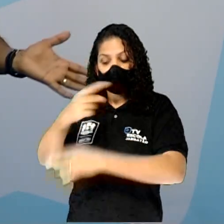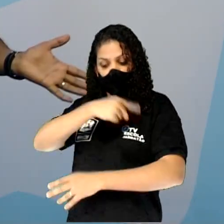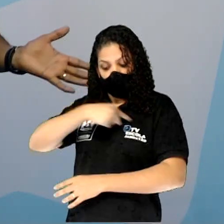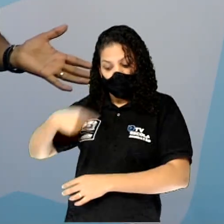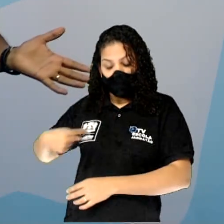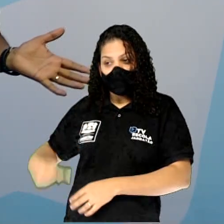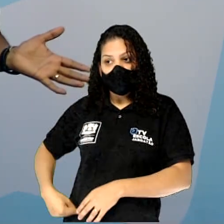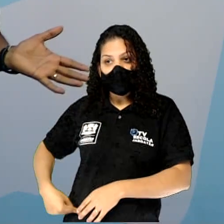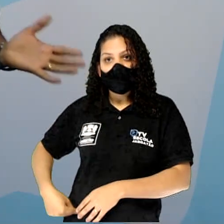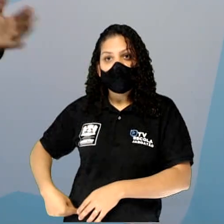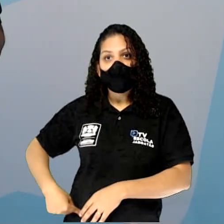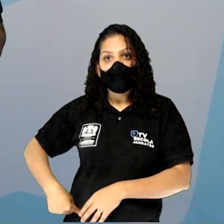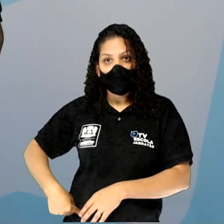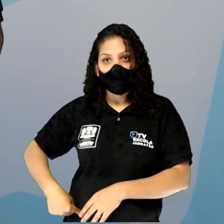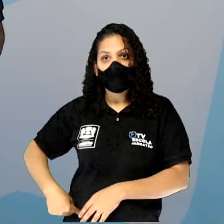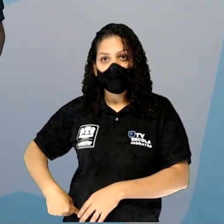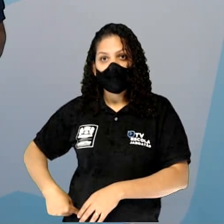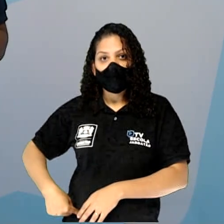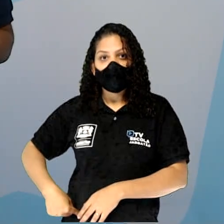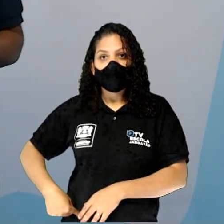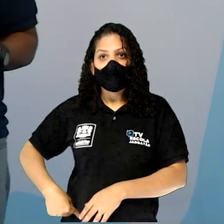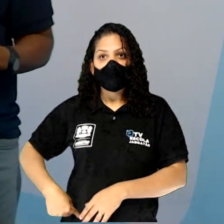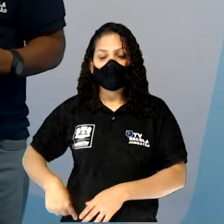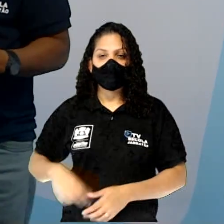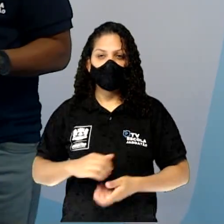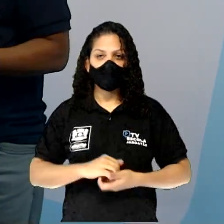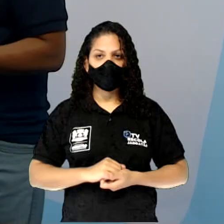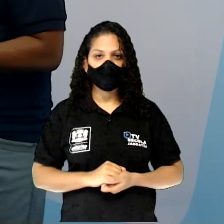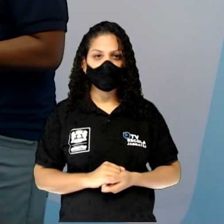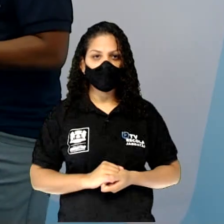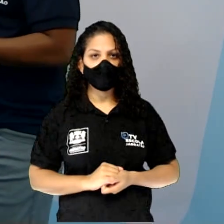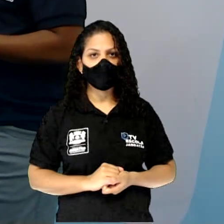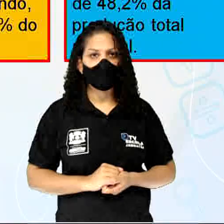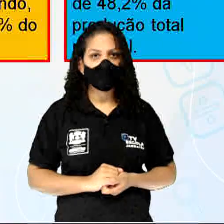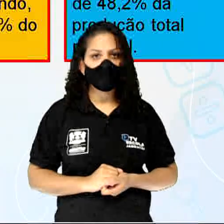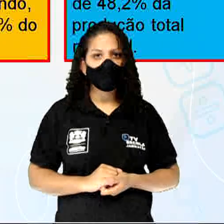são produzidos na China.